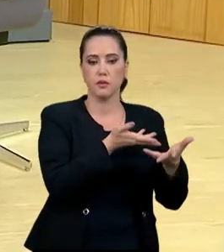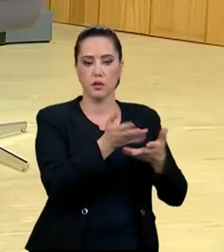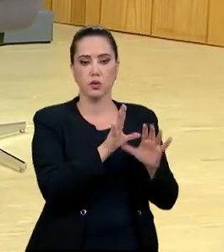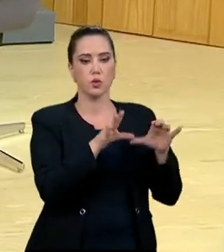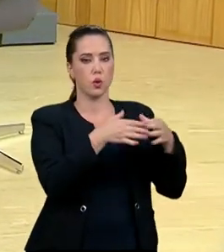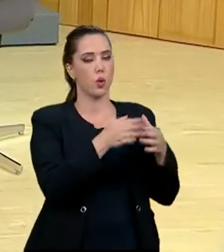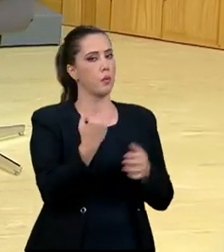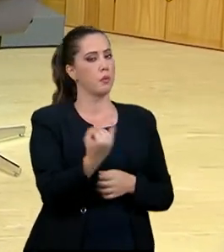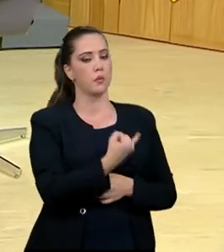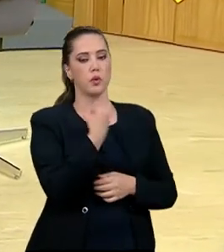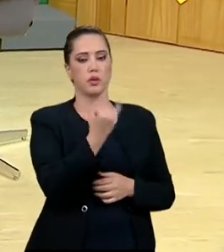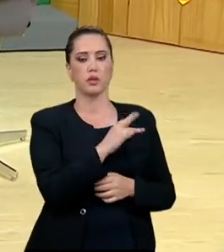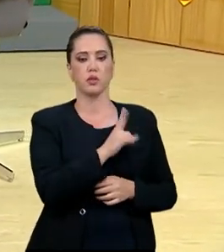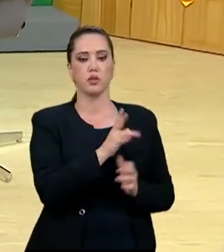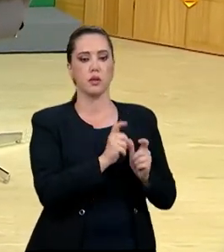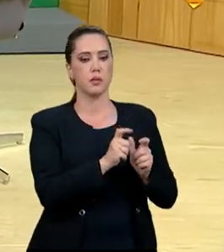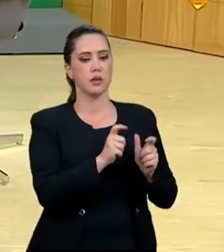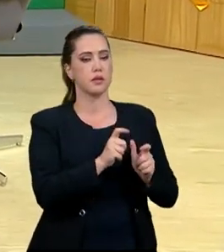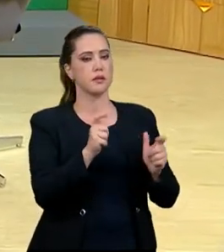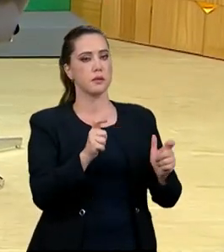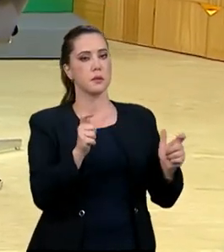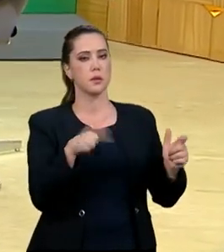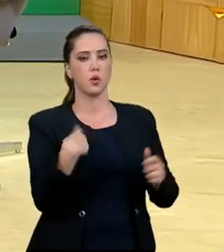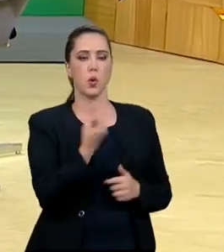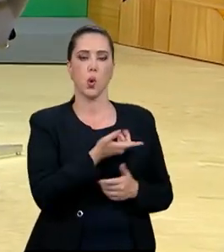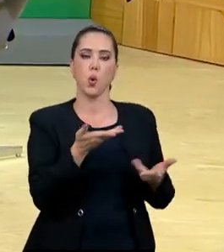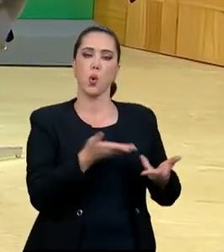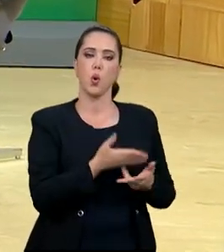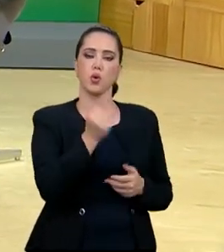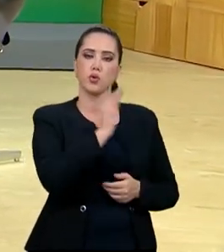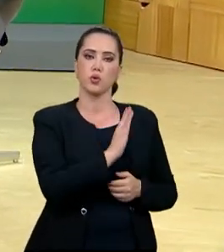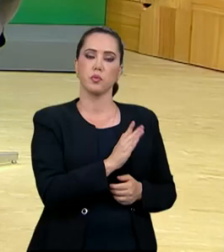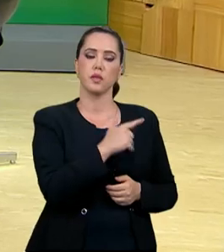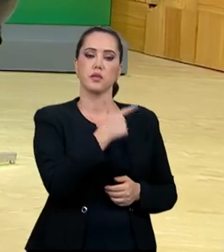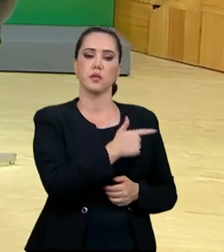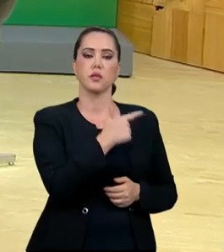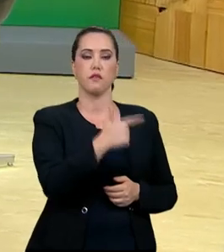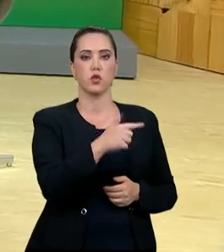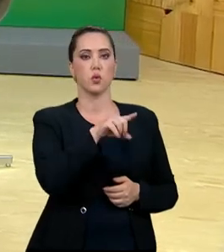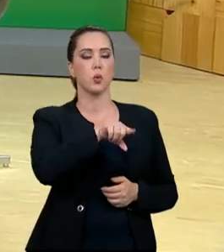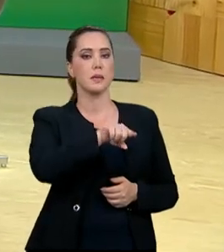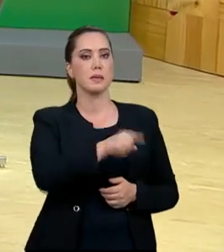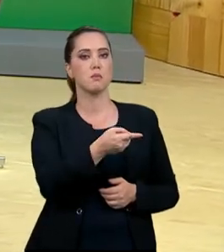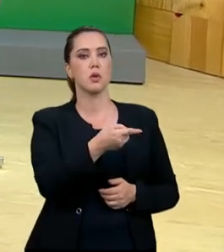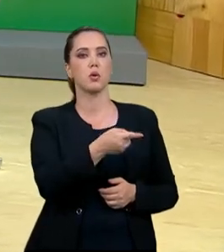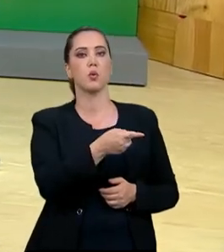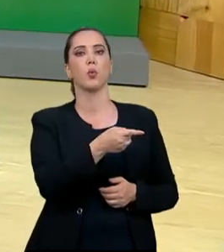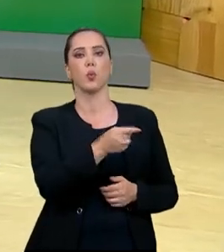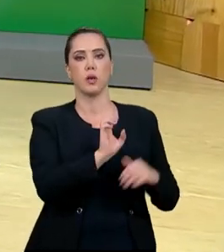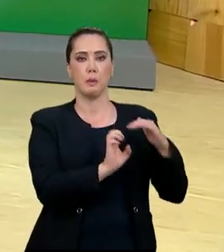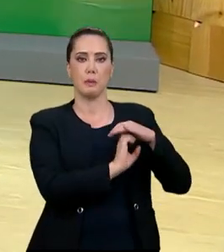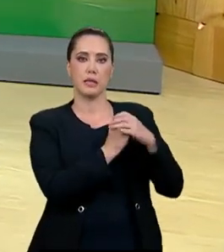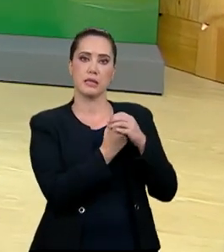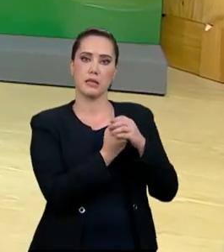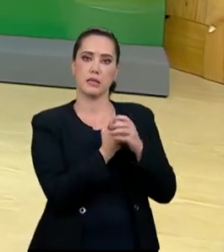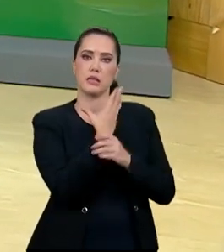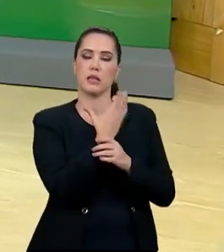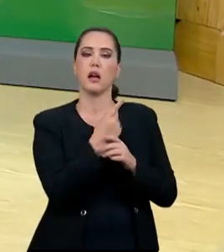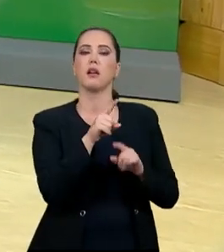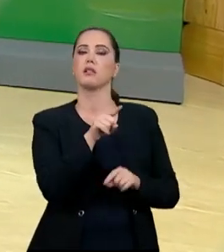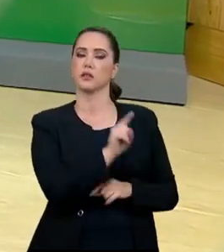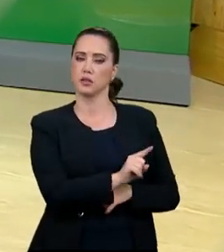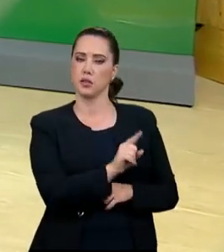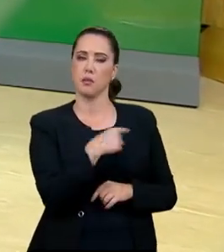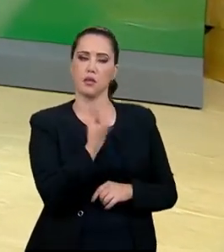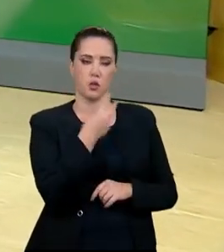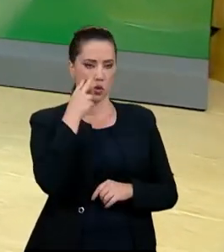muito vibrante. Hoje em dia, no Brasil, a gente tem em torno de 22.300 startups, mas esse número é interessante não só pelo número